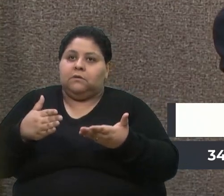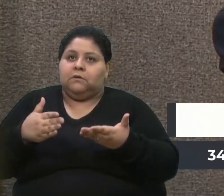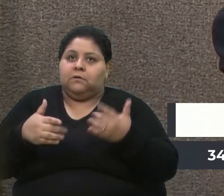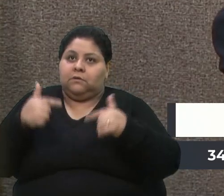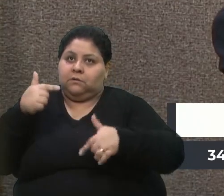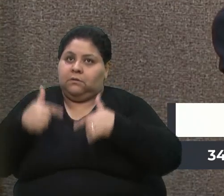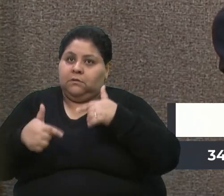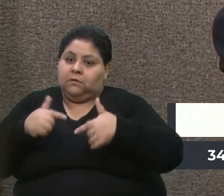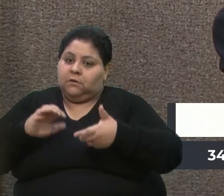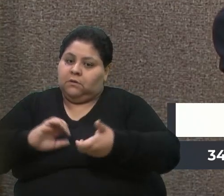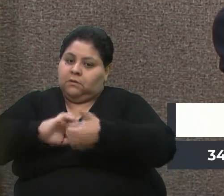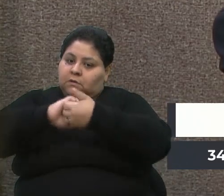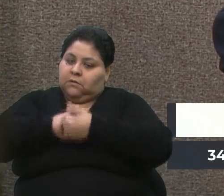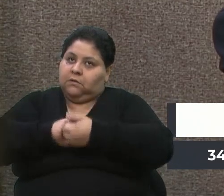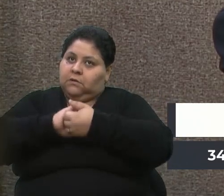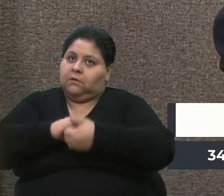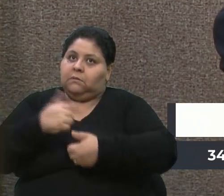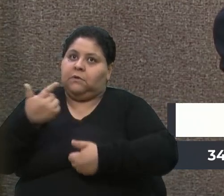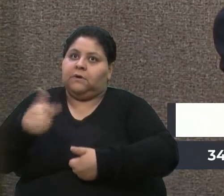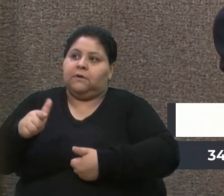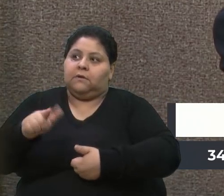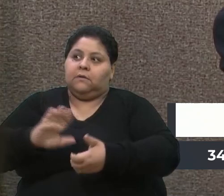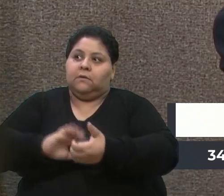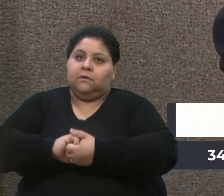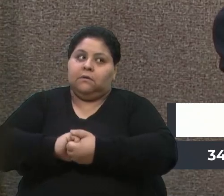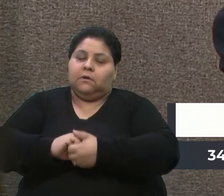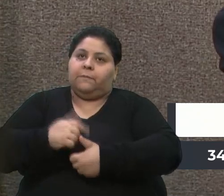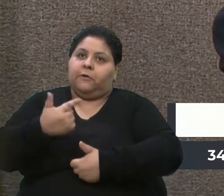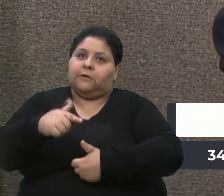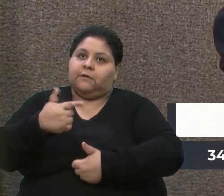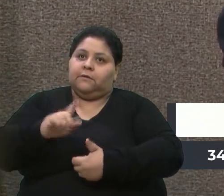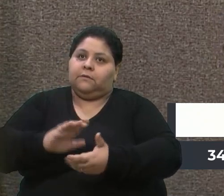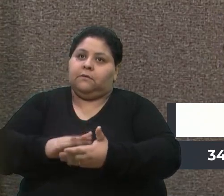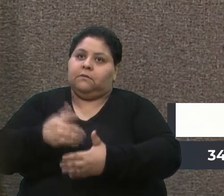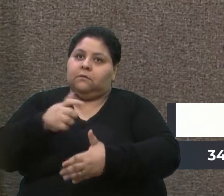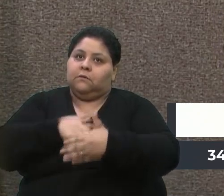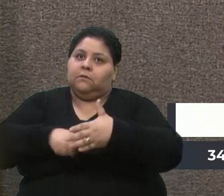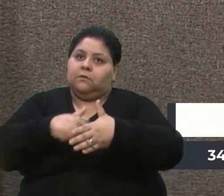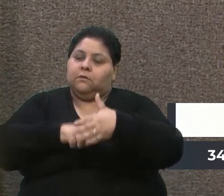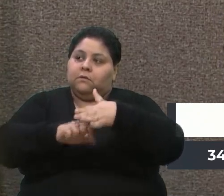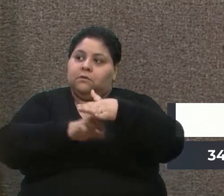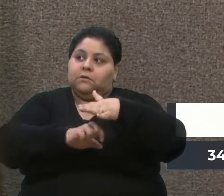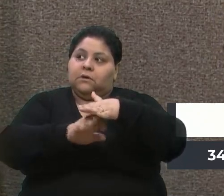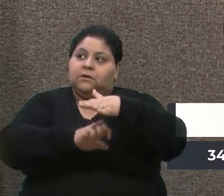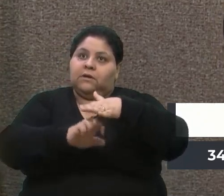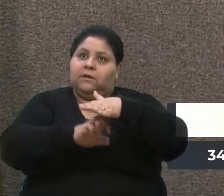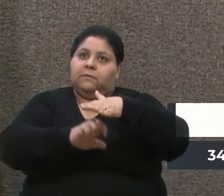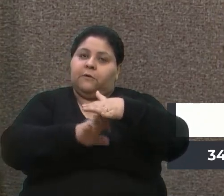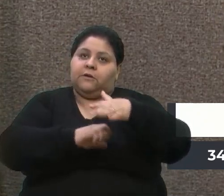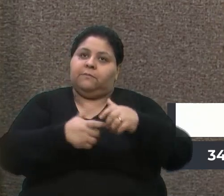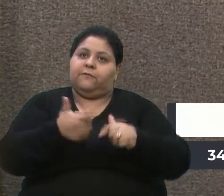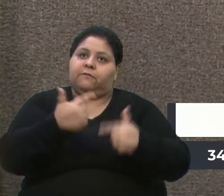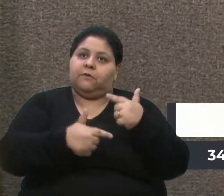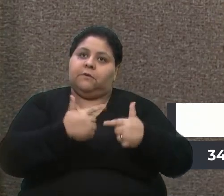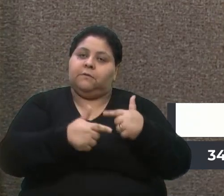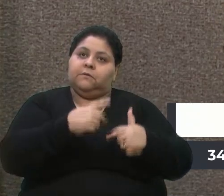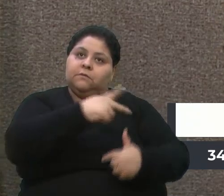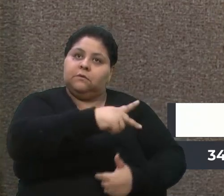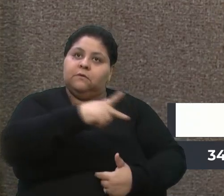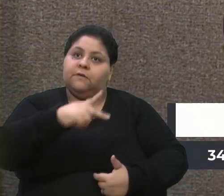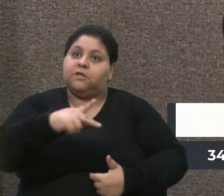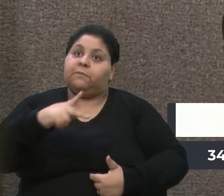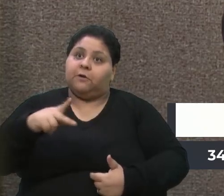de parceria com outra empresa, né, uma espécie de PPP, eu não sei se esse é o termo que se